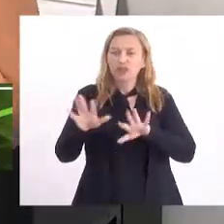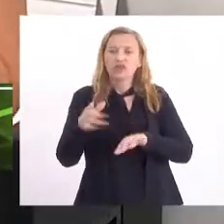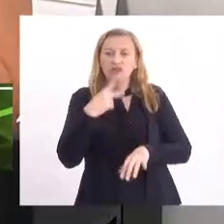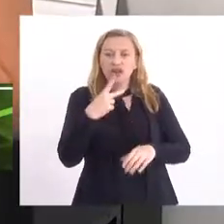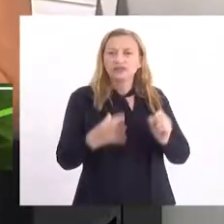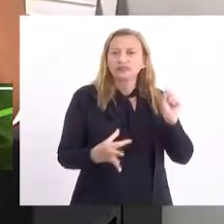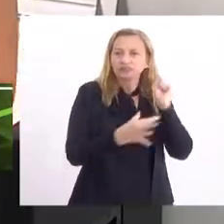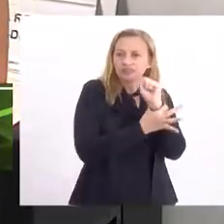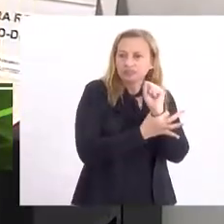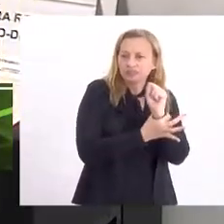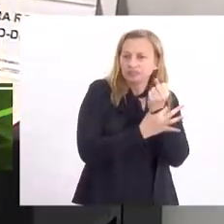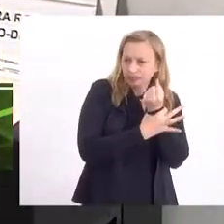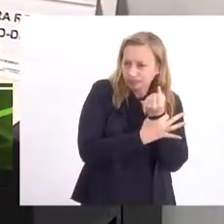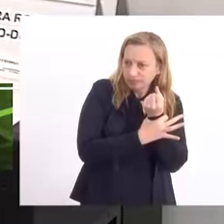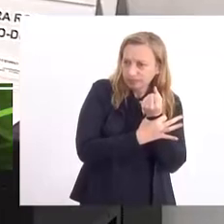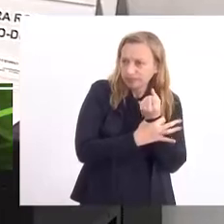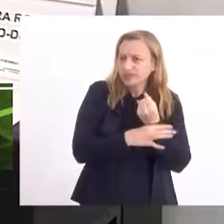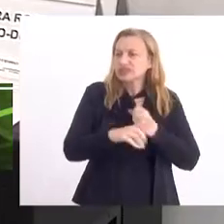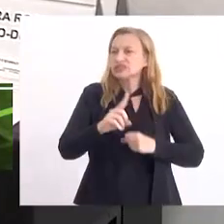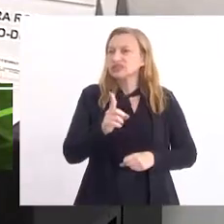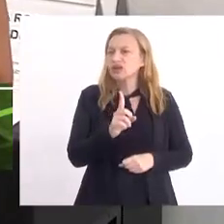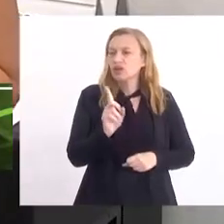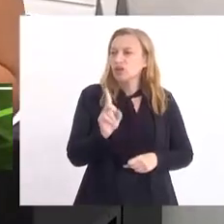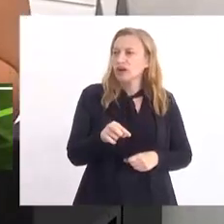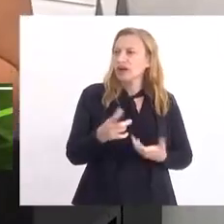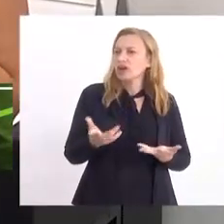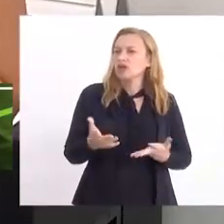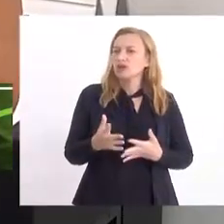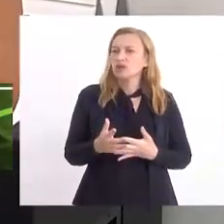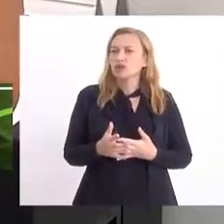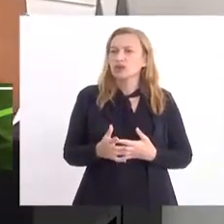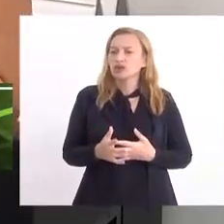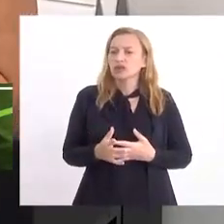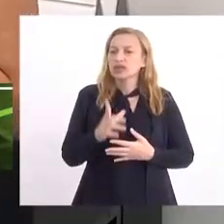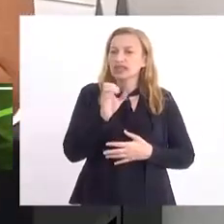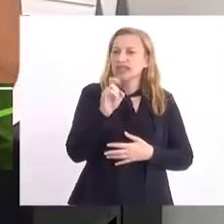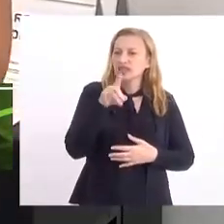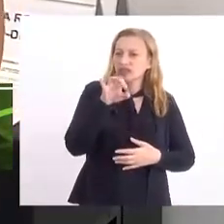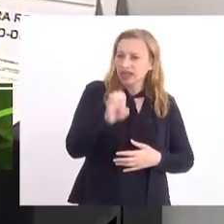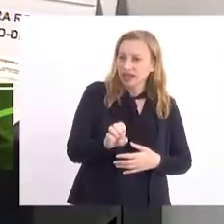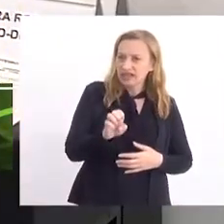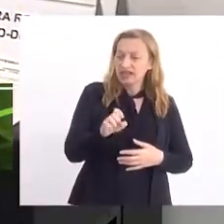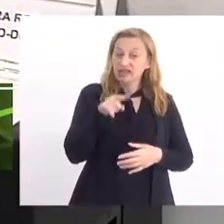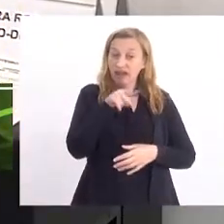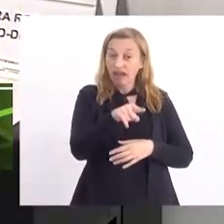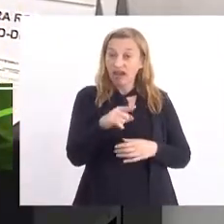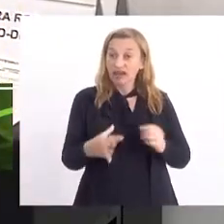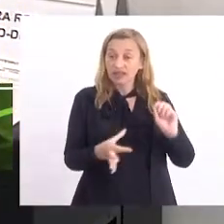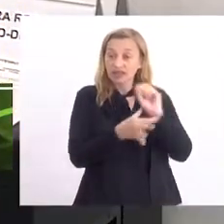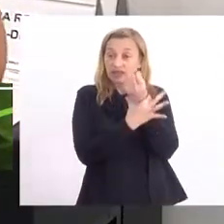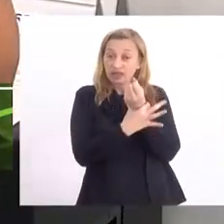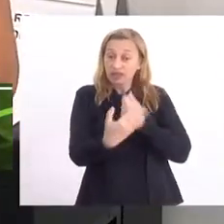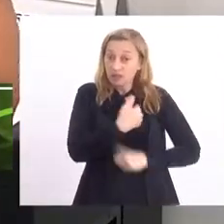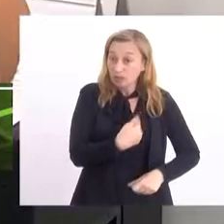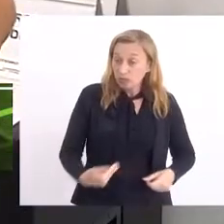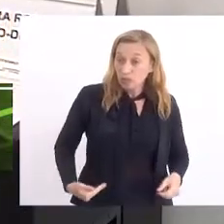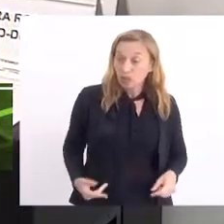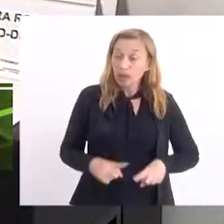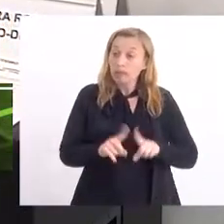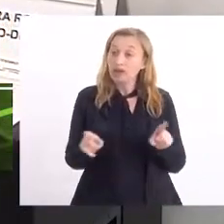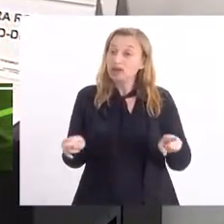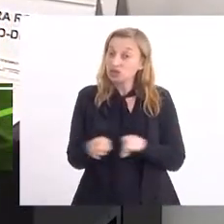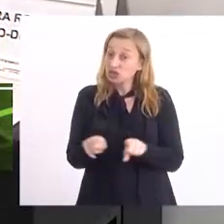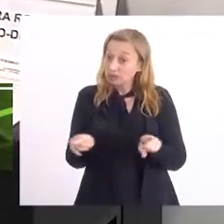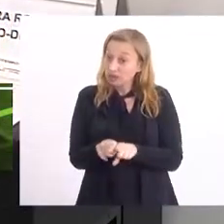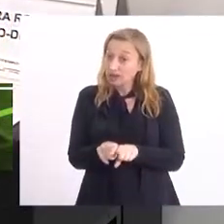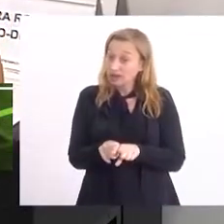pitada, né, não é uma unanimidade. Dentro do DGAS, a situação da segurança pública. Mas ela também se